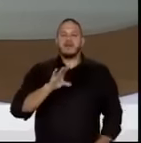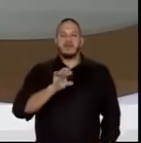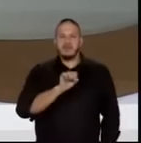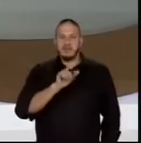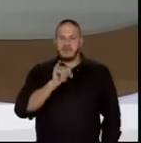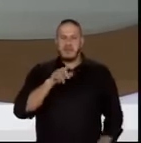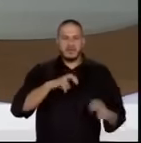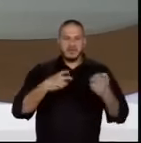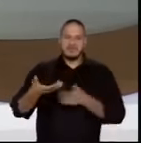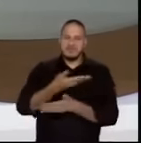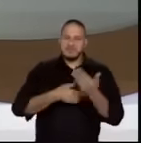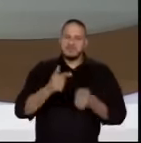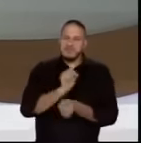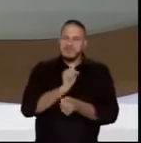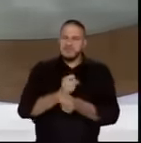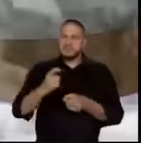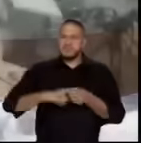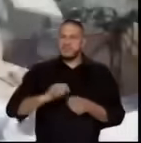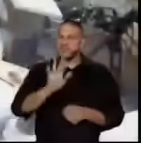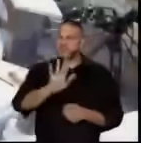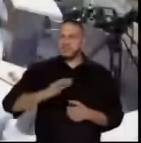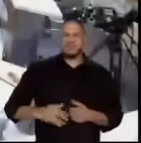É um segundinho só, esperamos você.